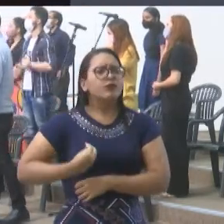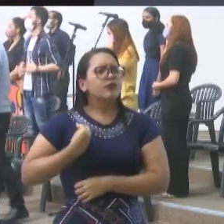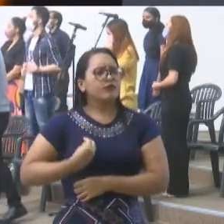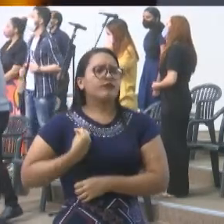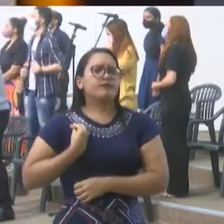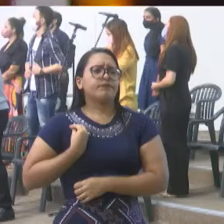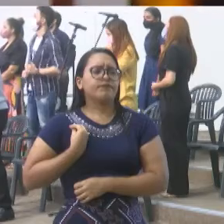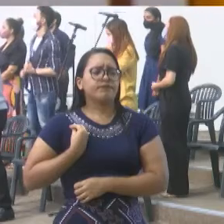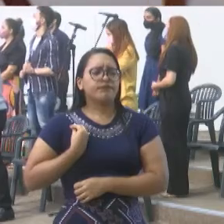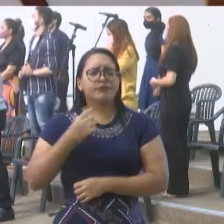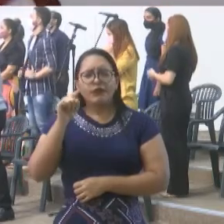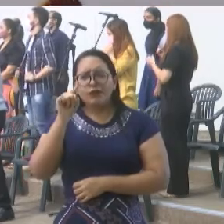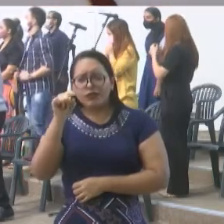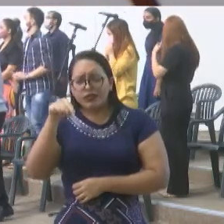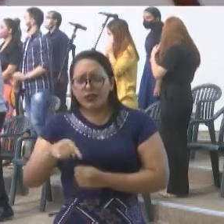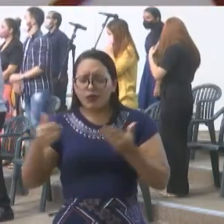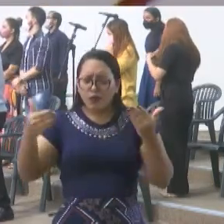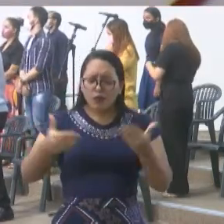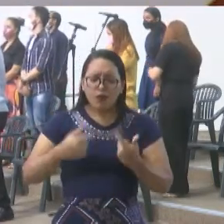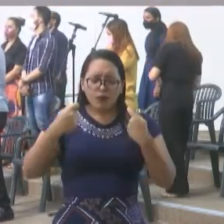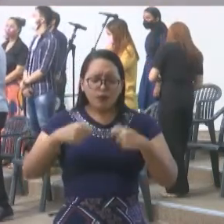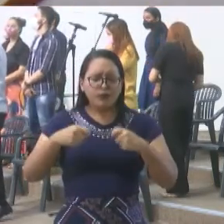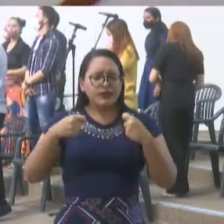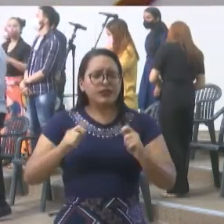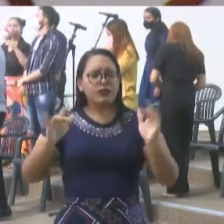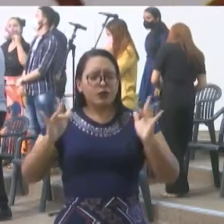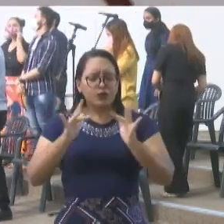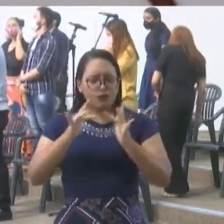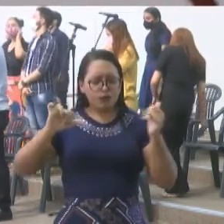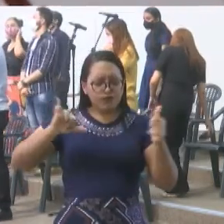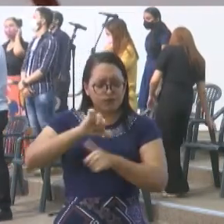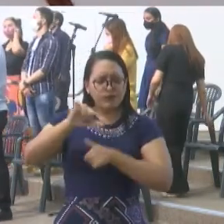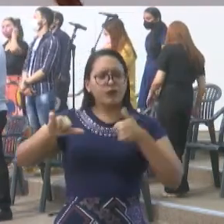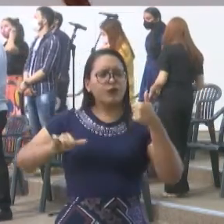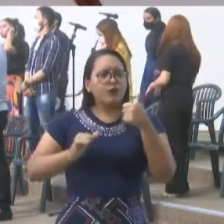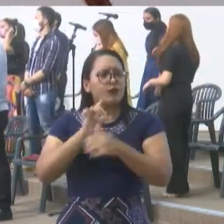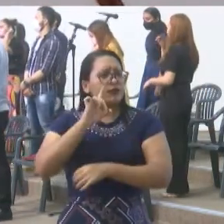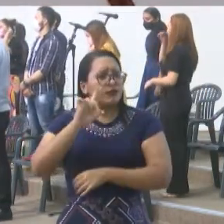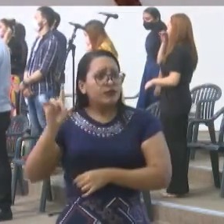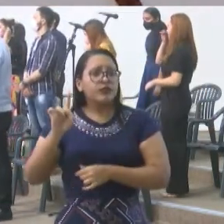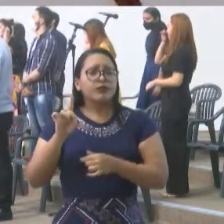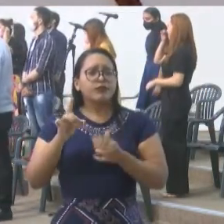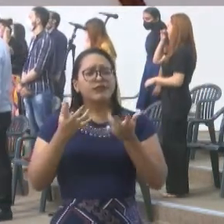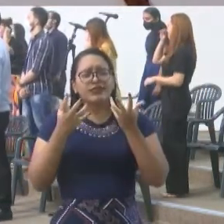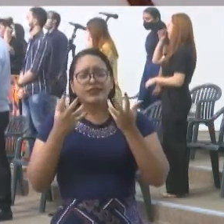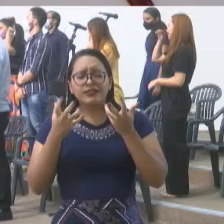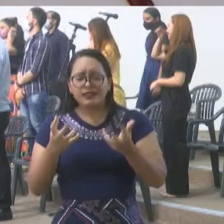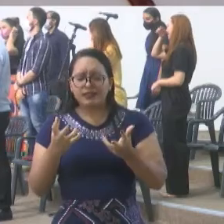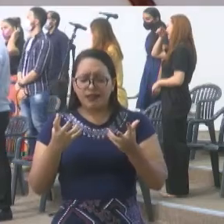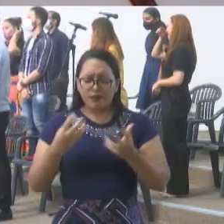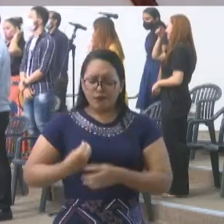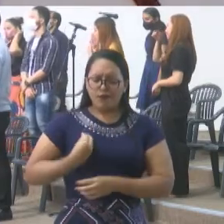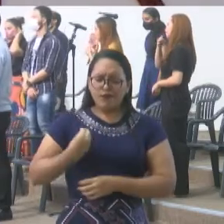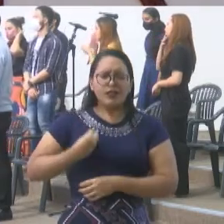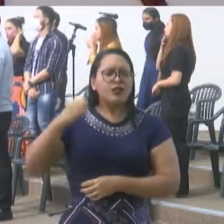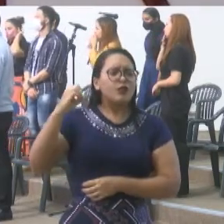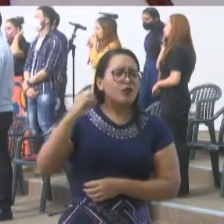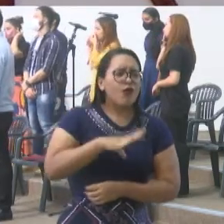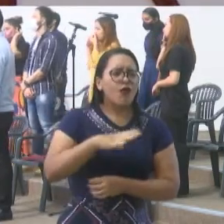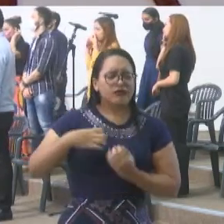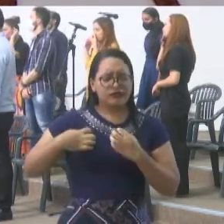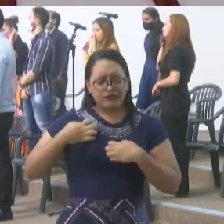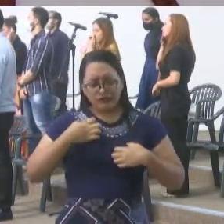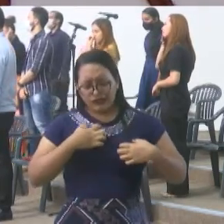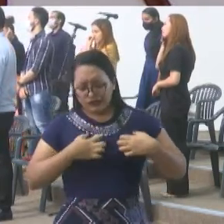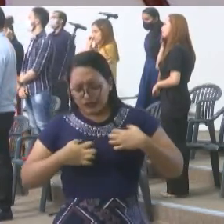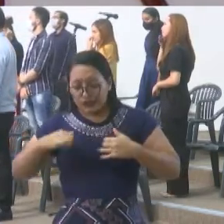Deixa eu orar com você. Você que está aqui hoje precisa de um toque de restauração de Deus. Você que quer sair da morte para a vida, da amargura para a alegria, da falta